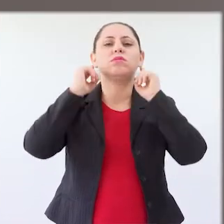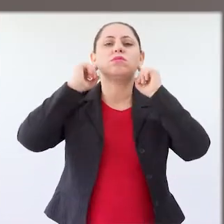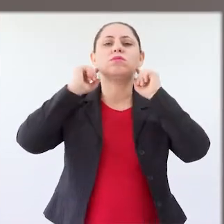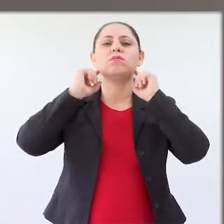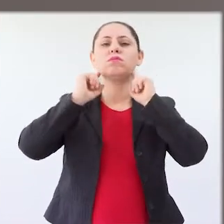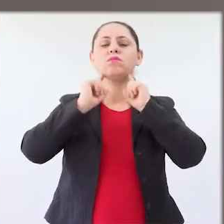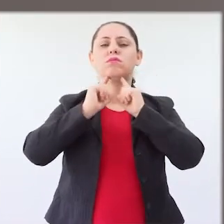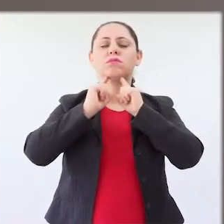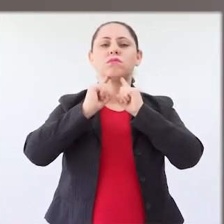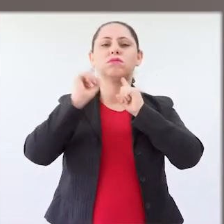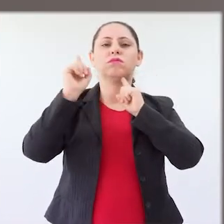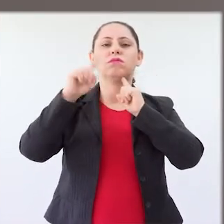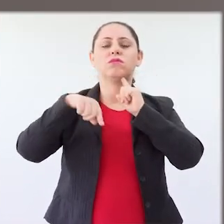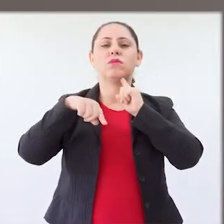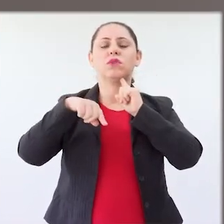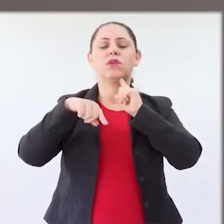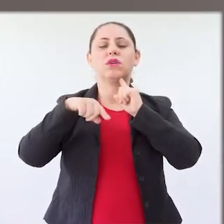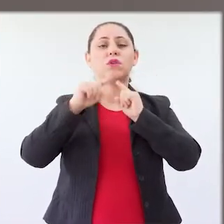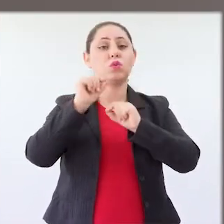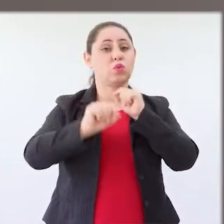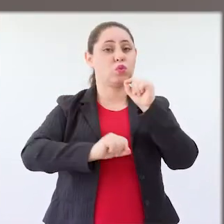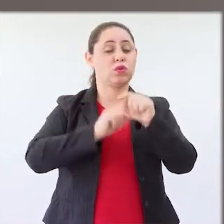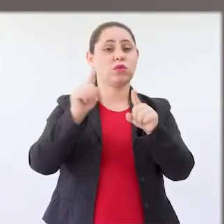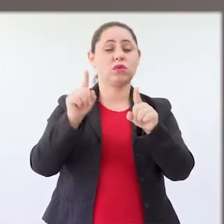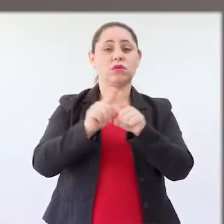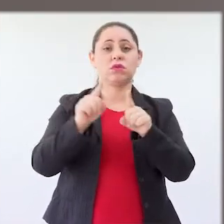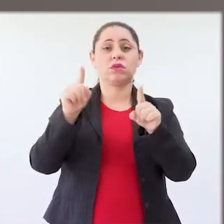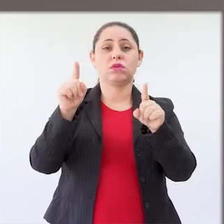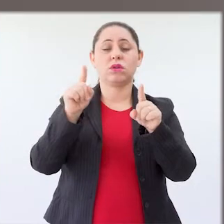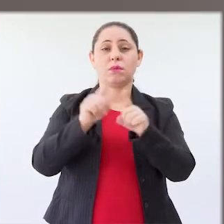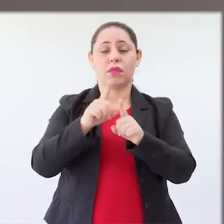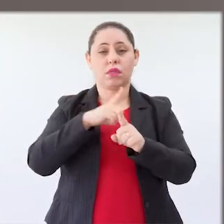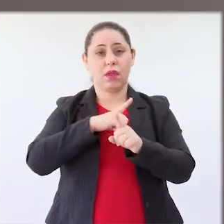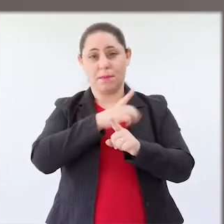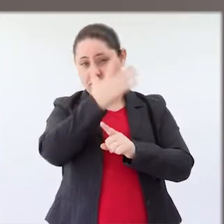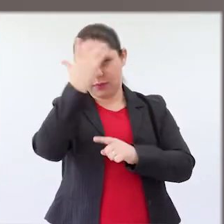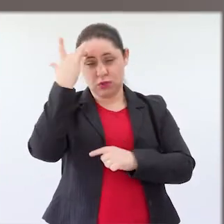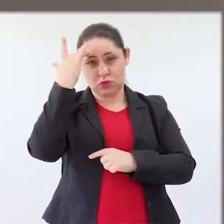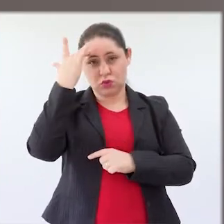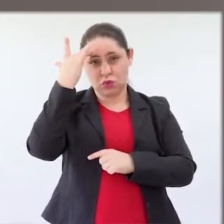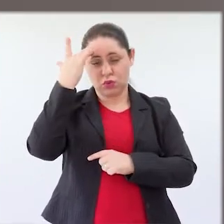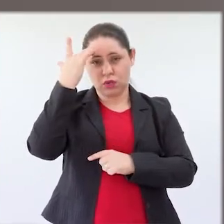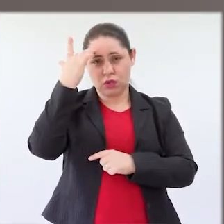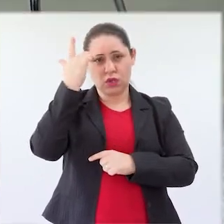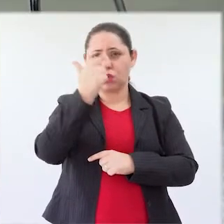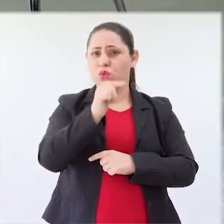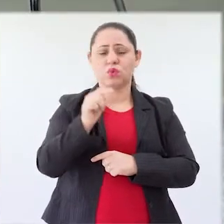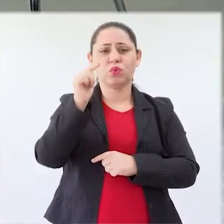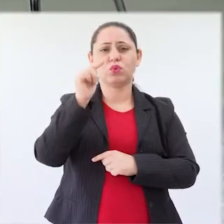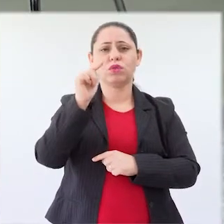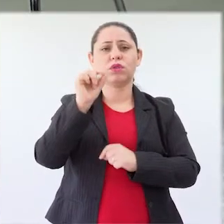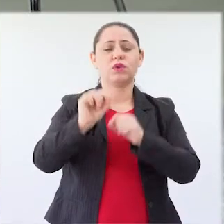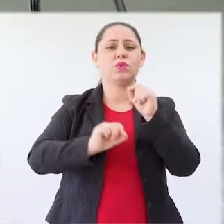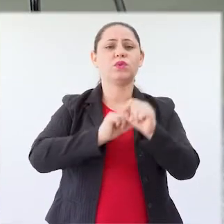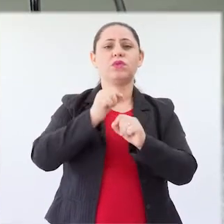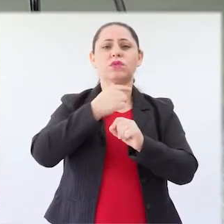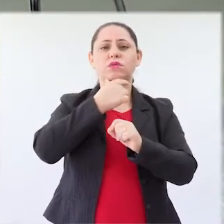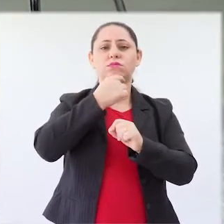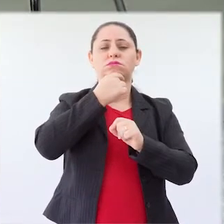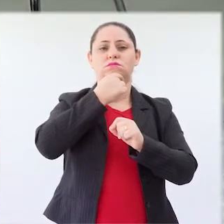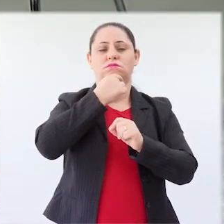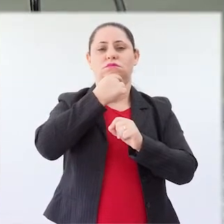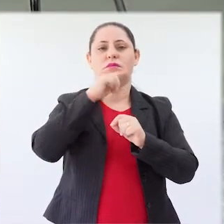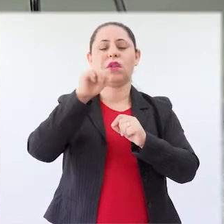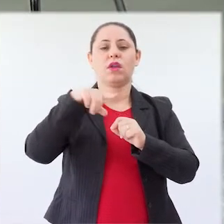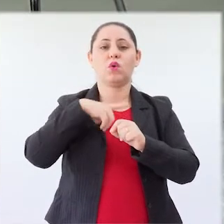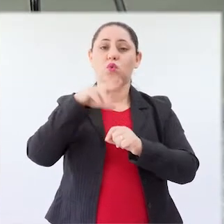como região de mandíbula, né, que seria o terço inferior, mento, tem pacientes até que não tem a projeção